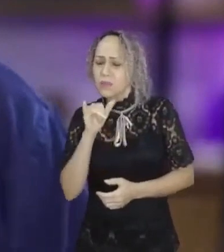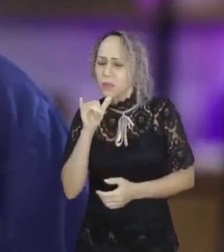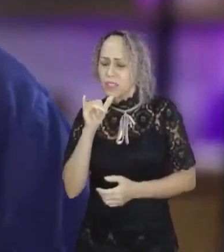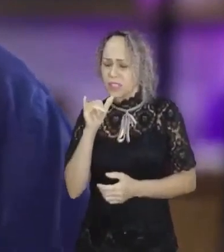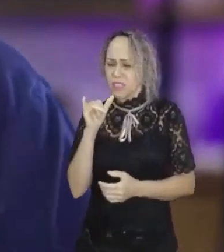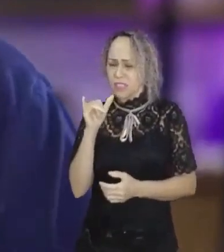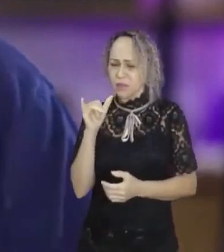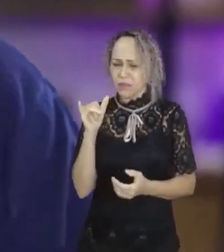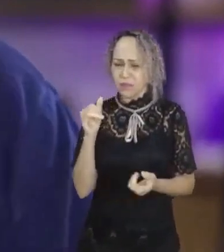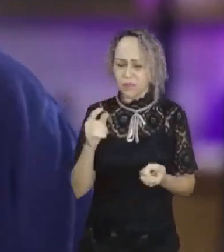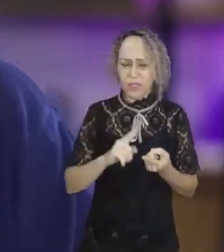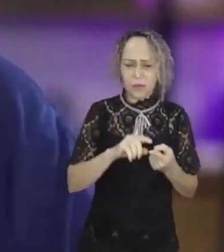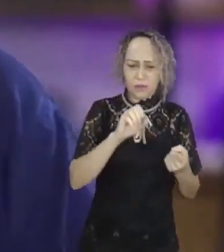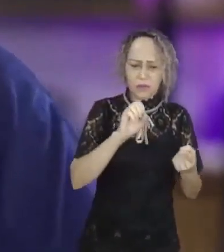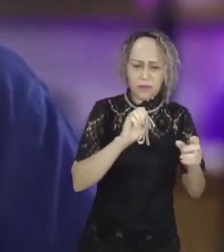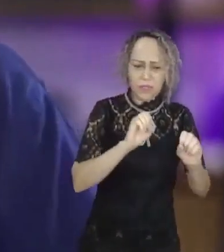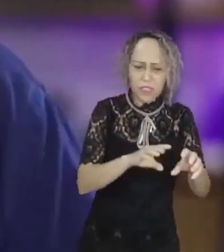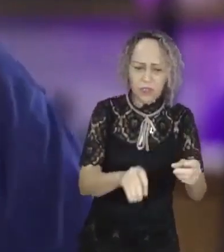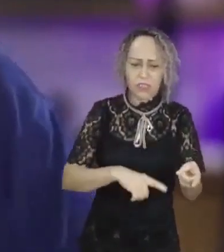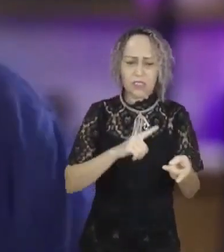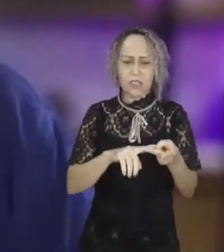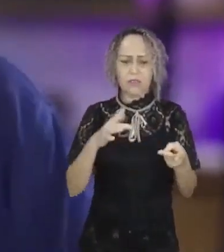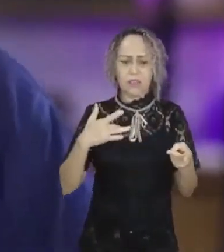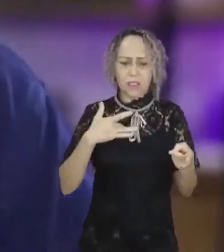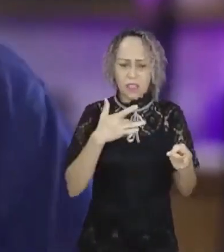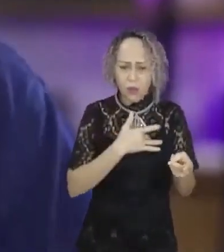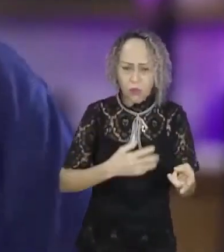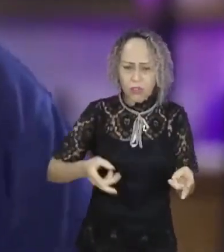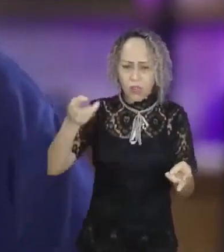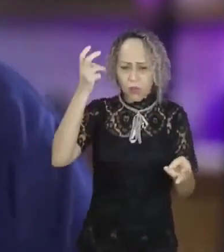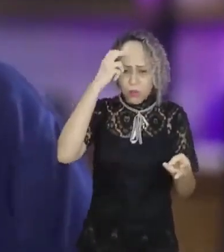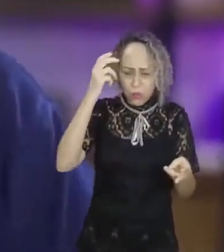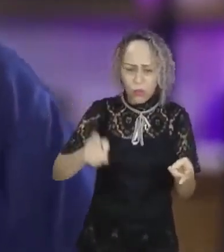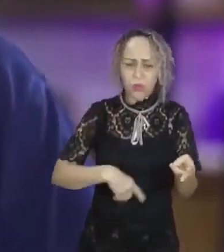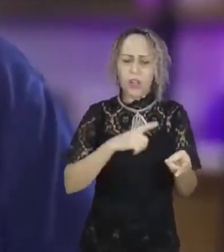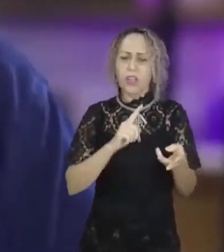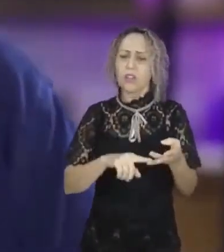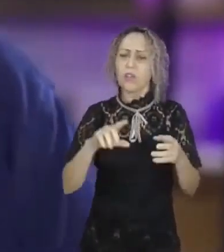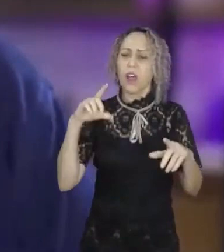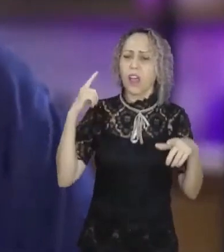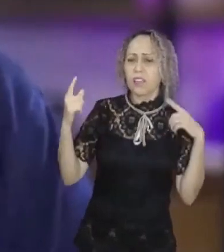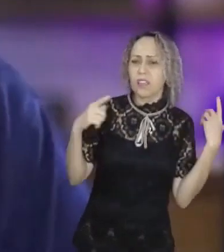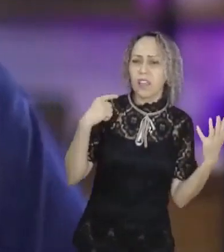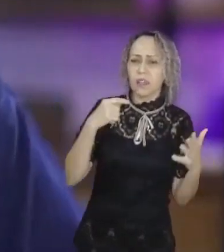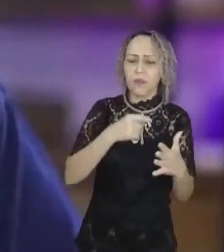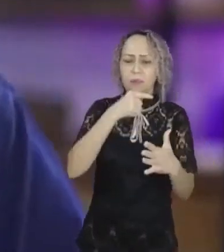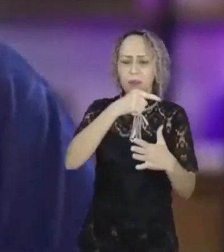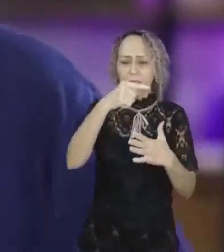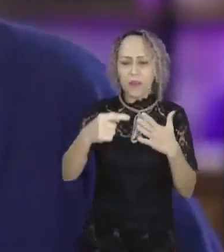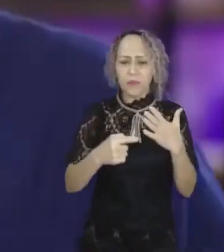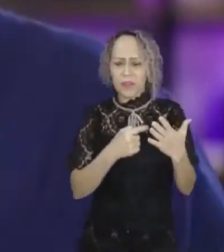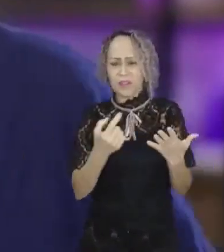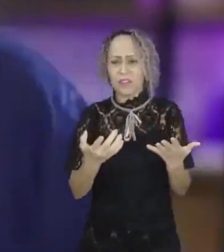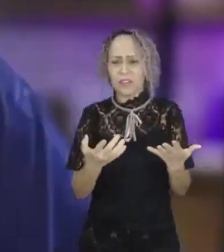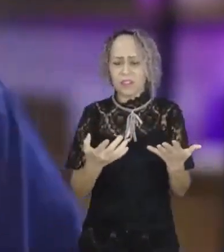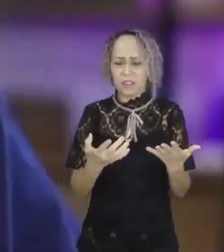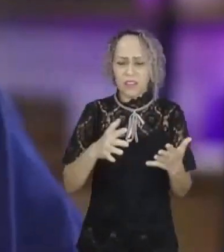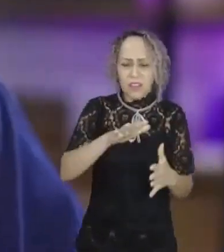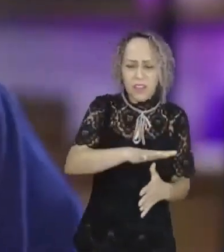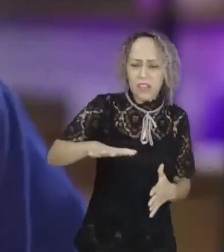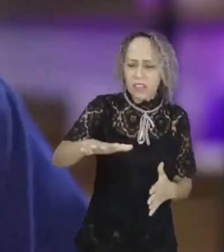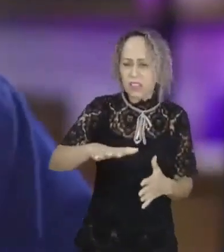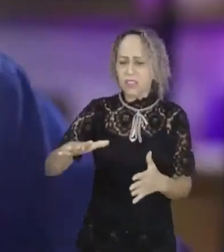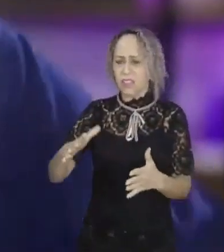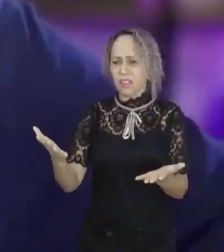na educação, na saúde, na cultura, no lazer, no saneamento básico, nas áreas de